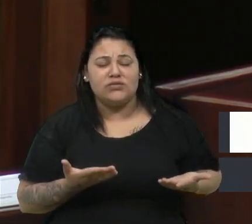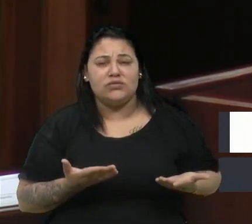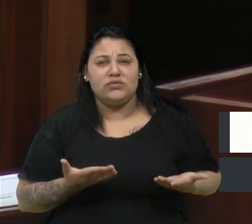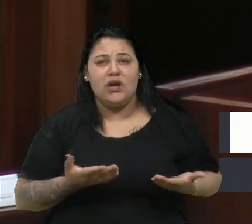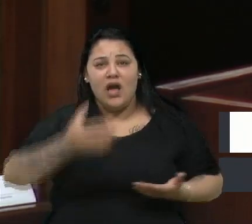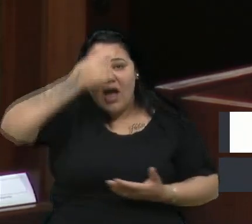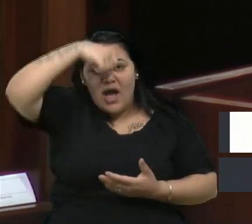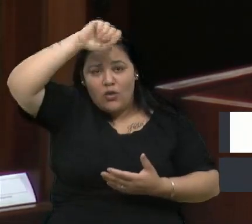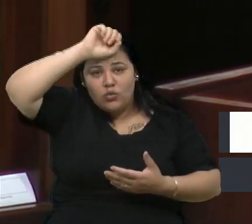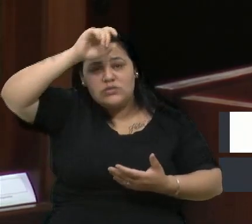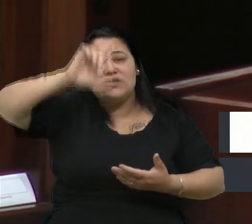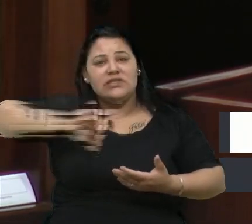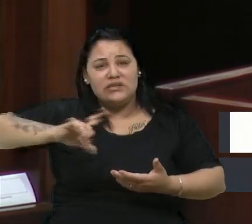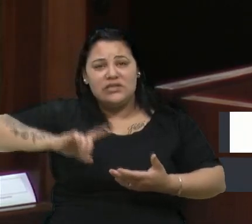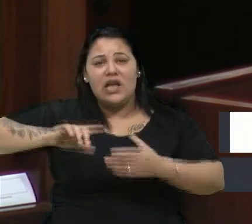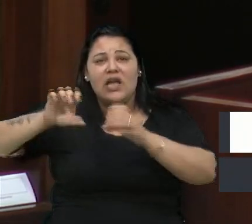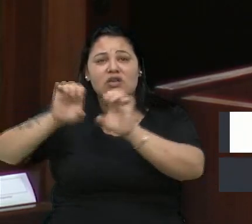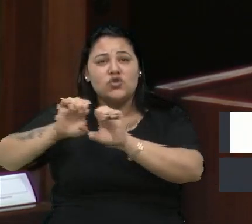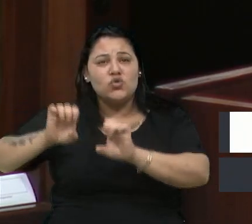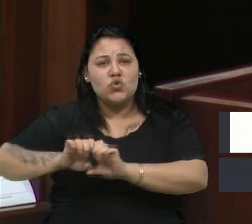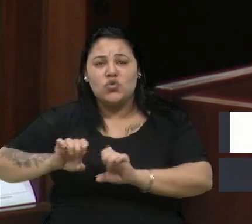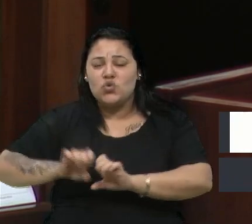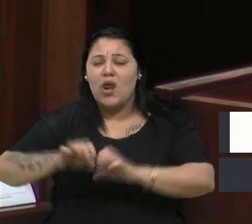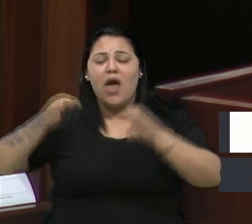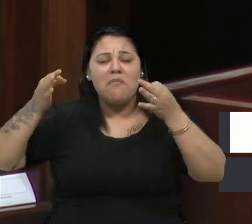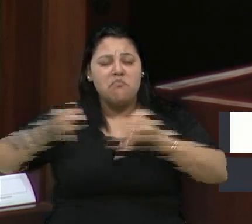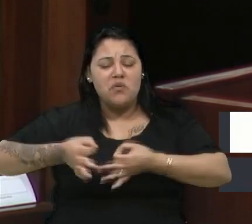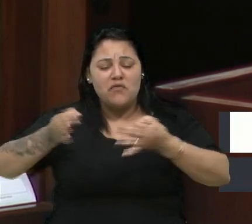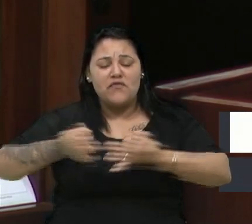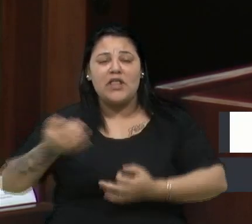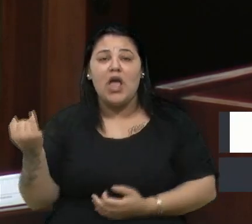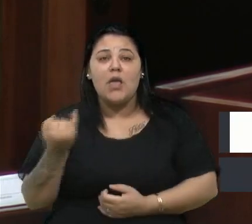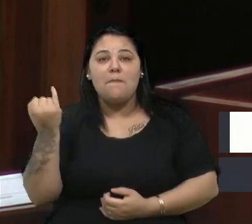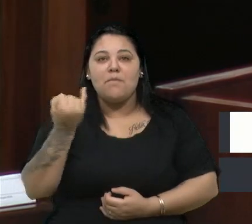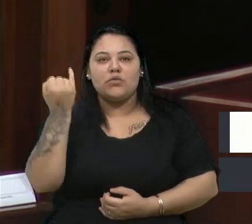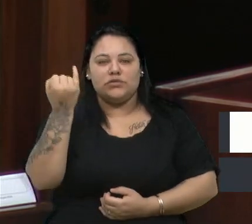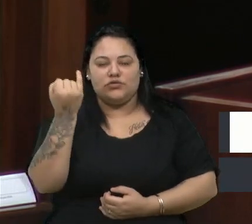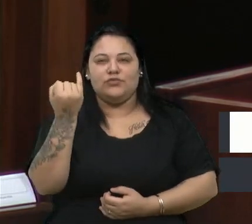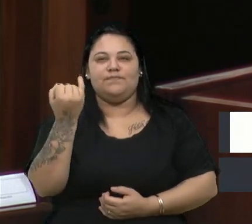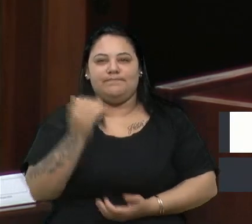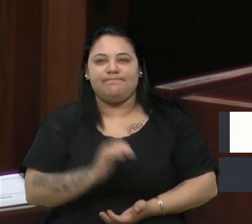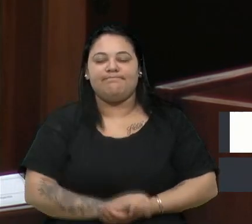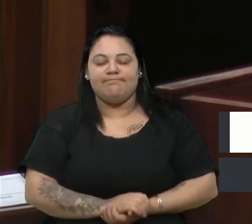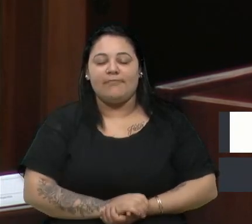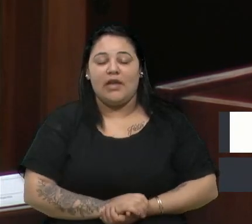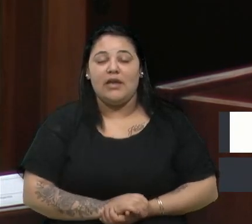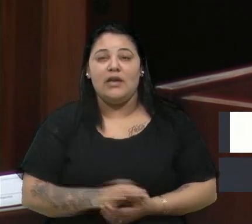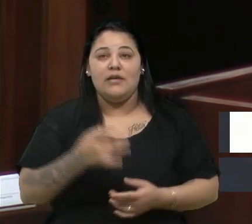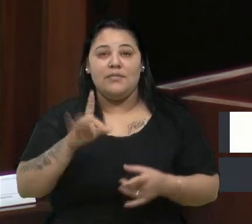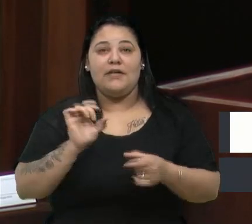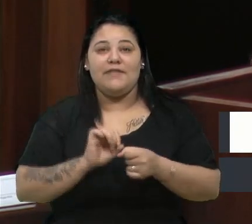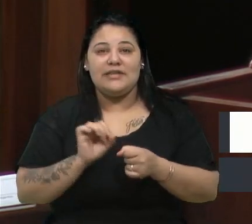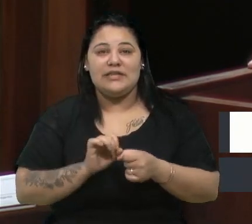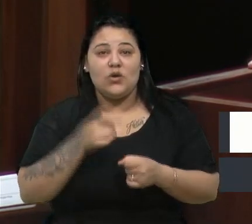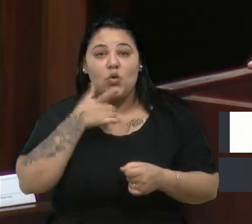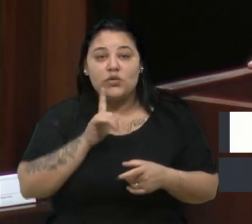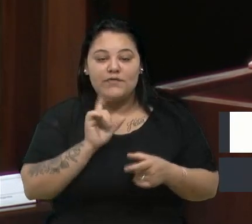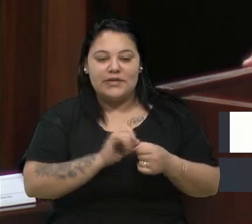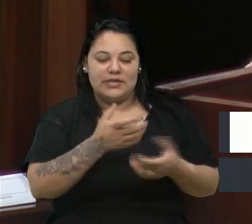uma estrutura excelente, importante, para que faça esse